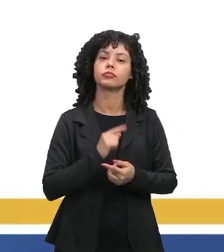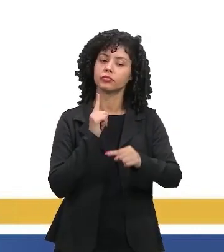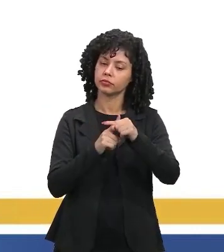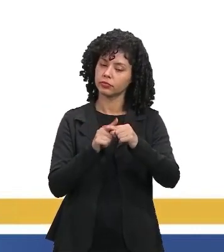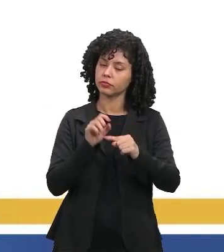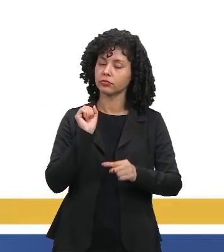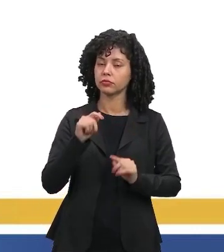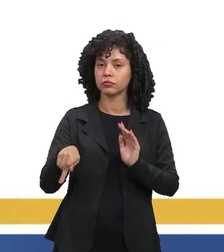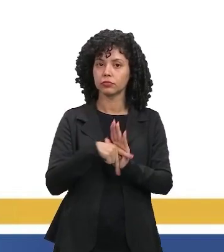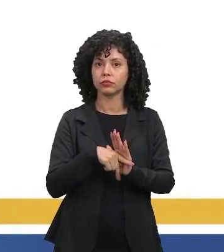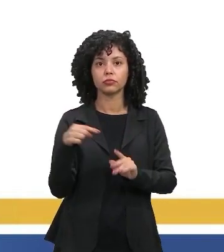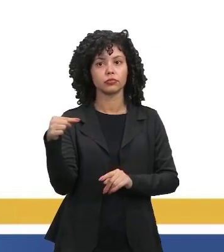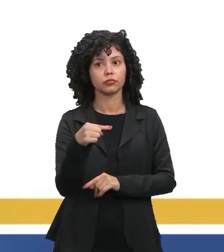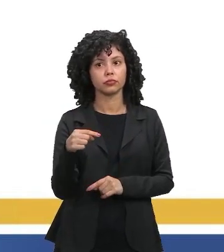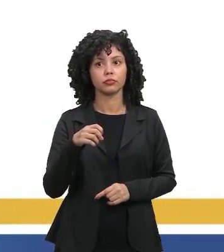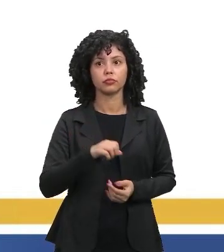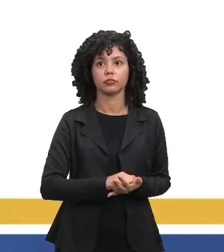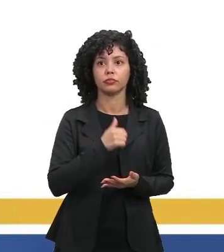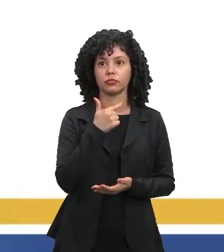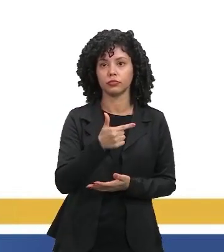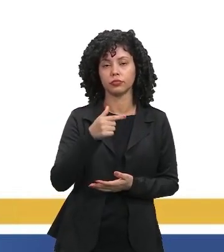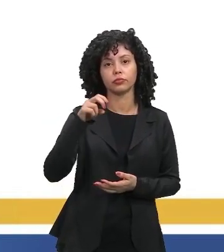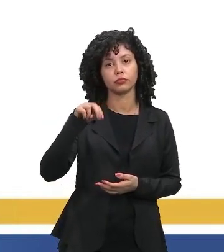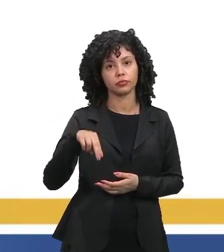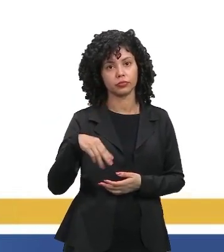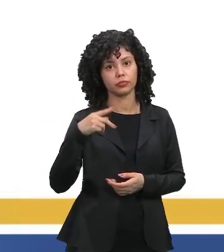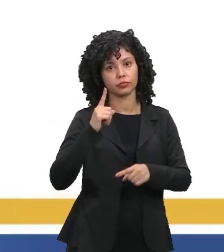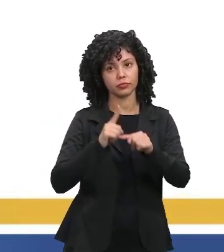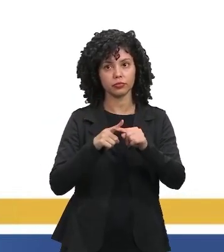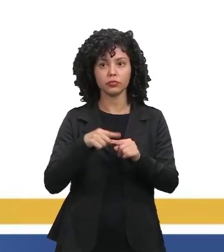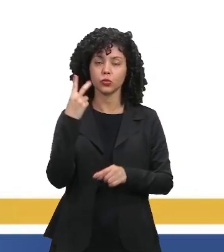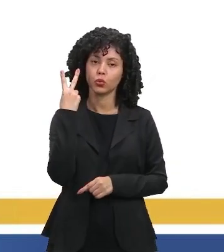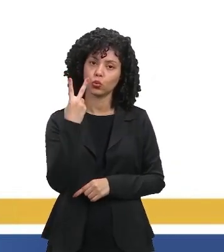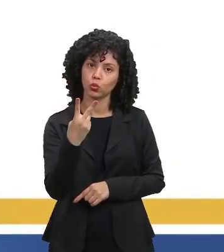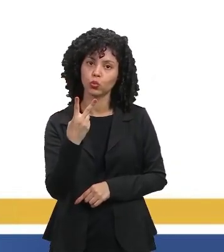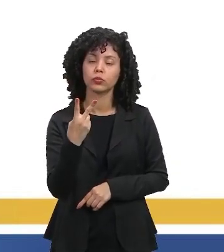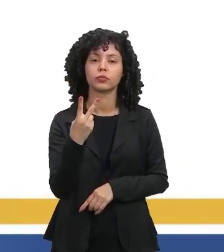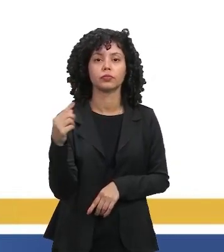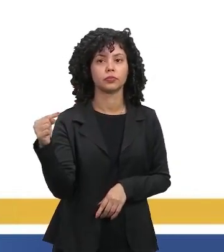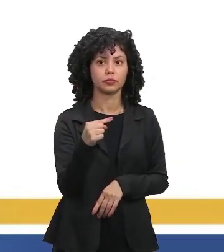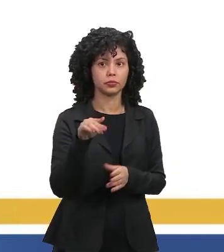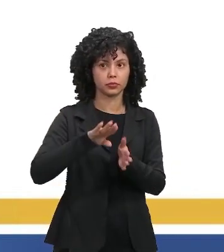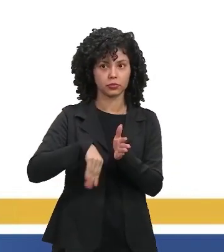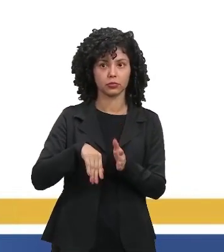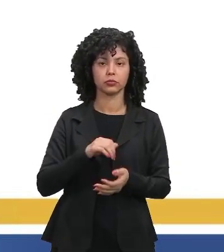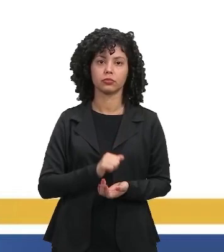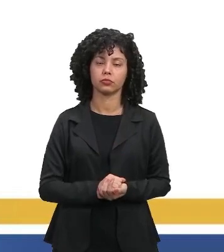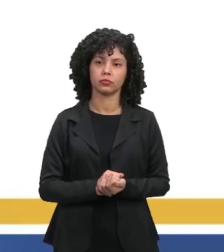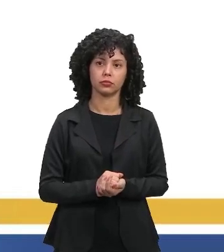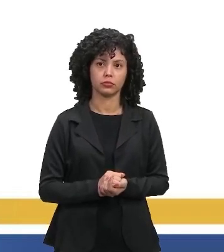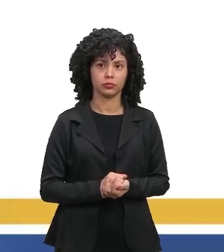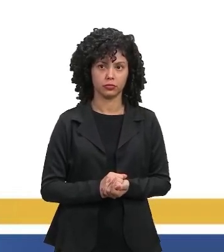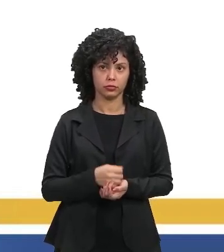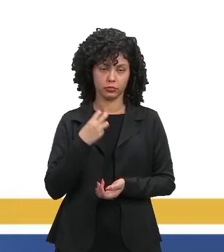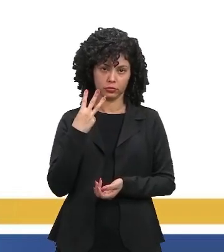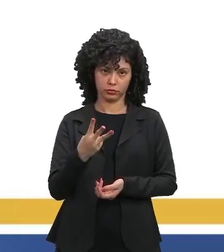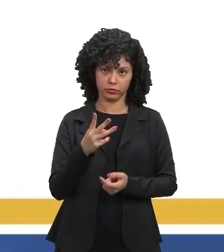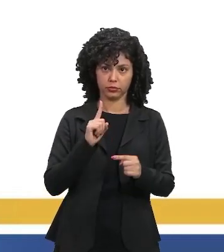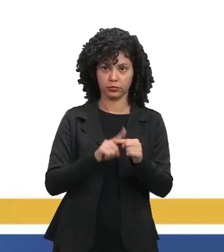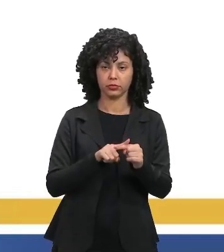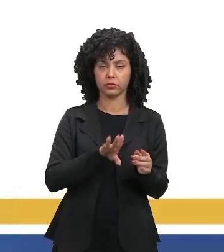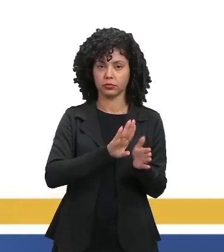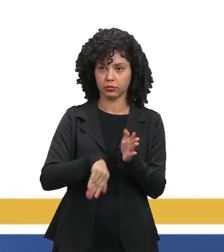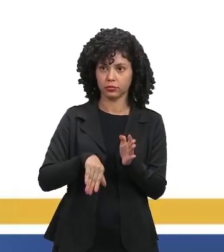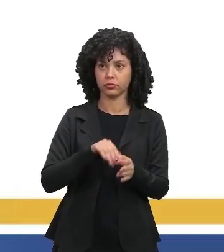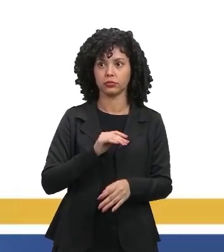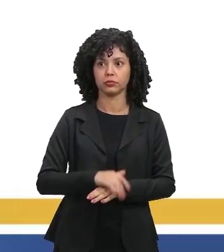do que negativas. Se fosse 2+, seria duas partículas negativas que saíram. Tá? 3+, três partículas